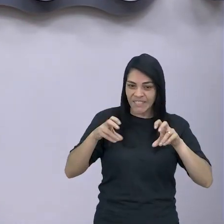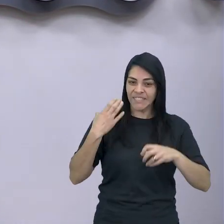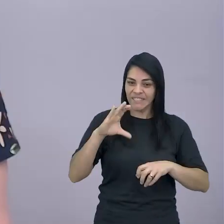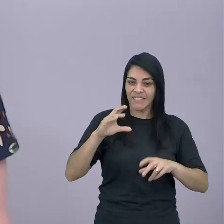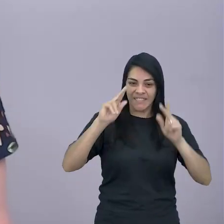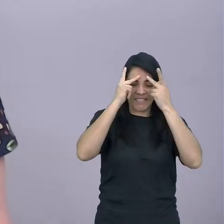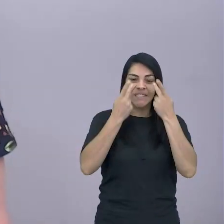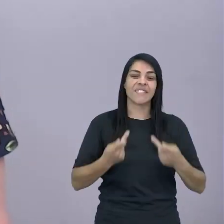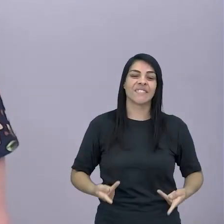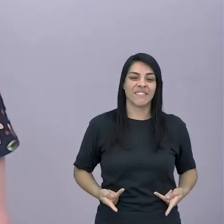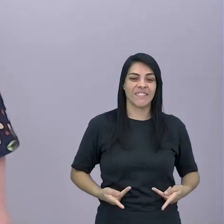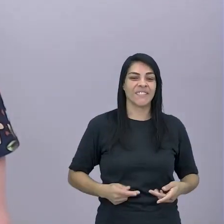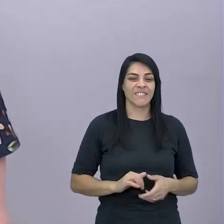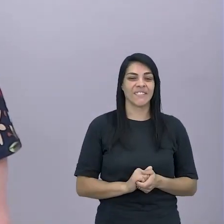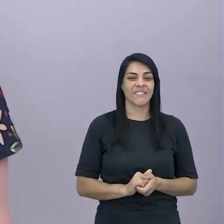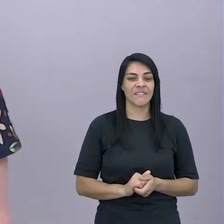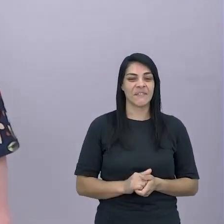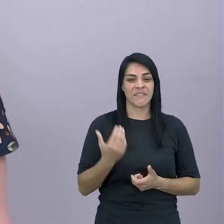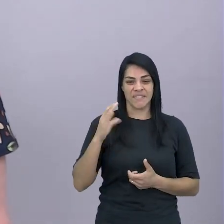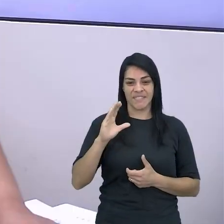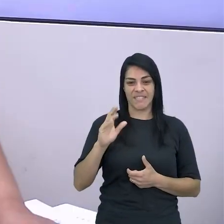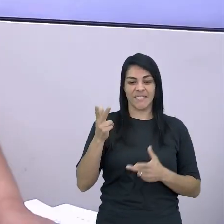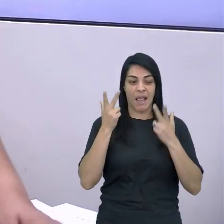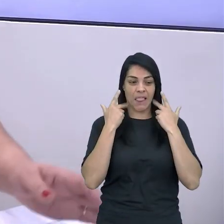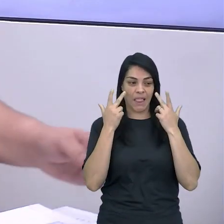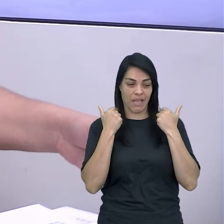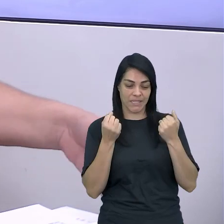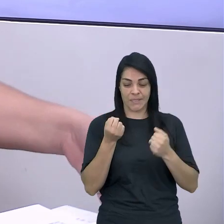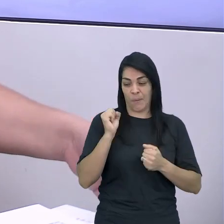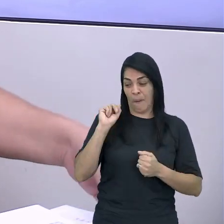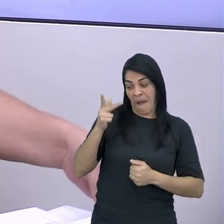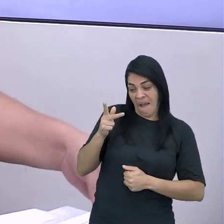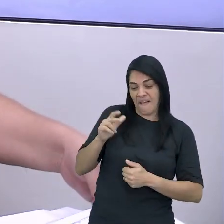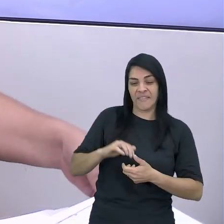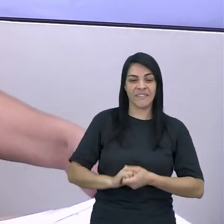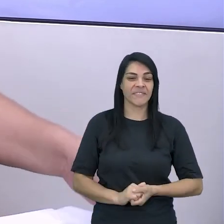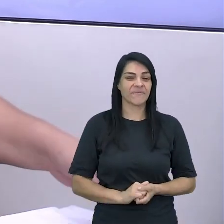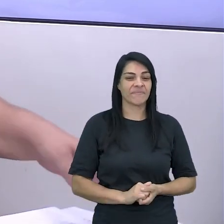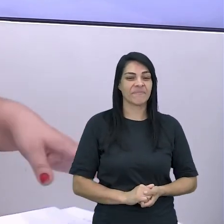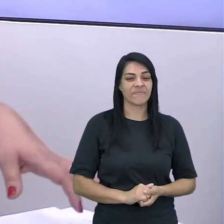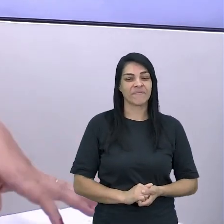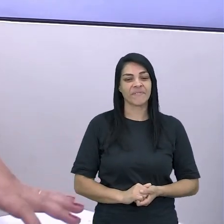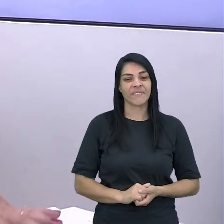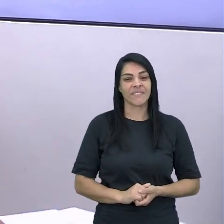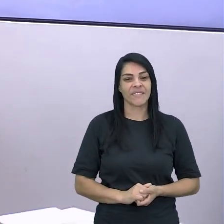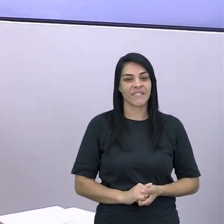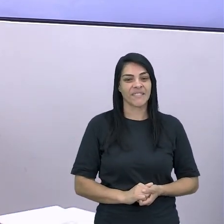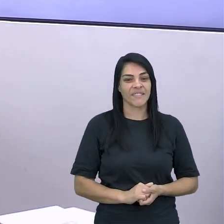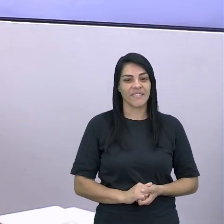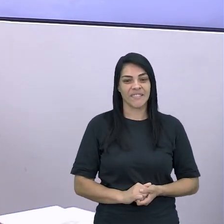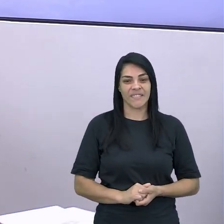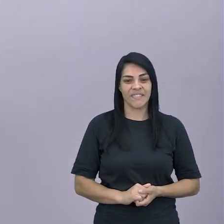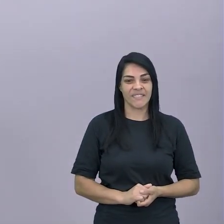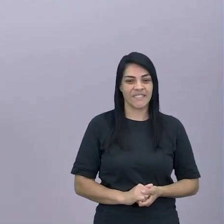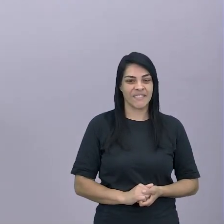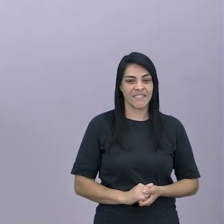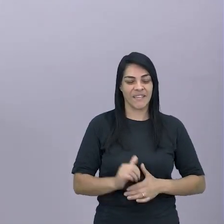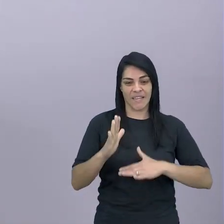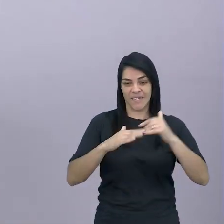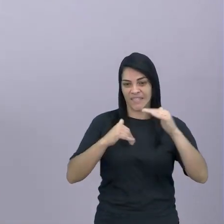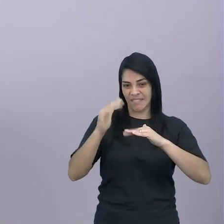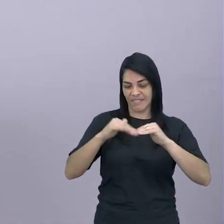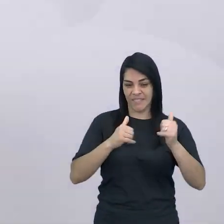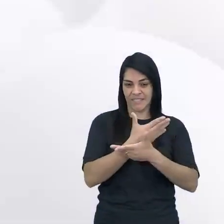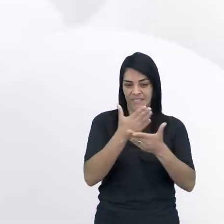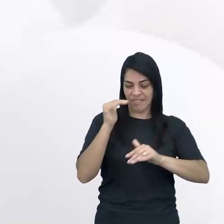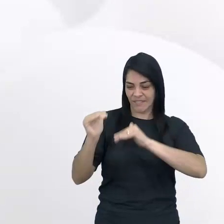das ciências naturais. Então tá bom. Isso. Ale, quer ler as competências? A gente